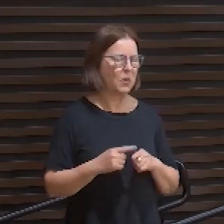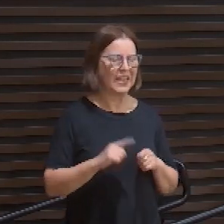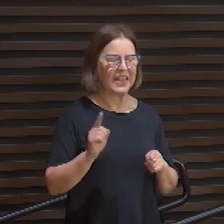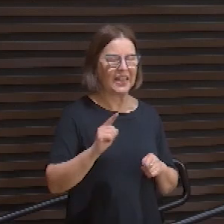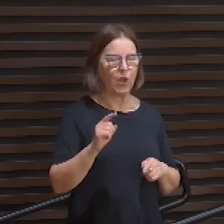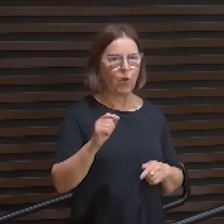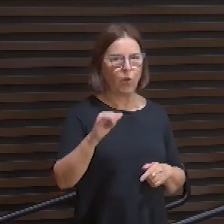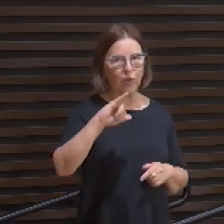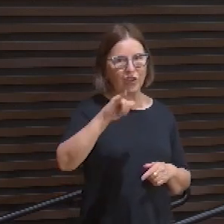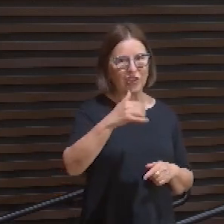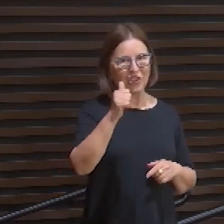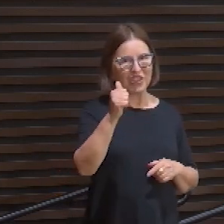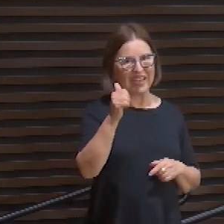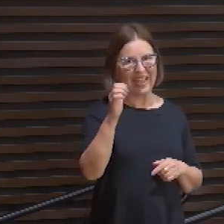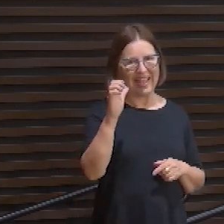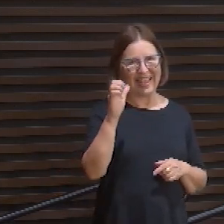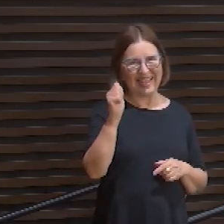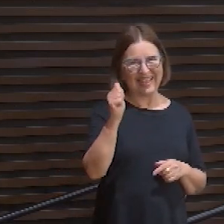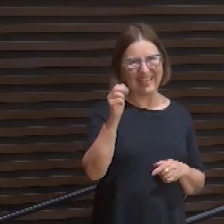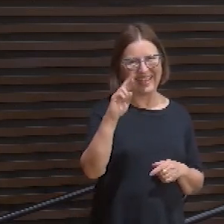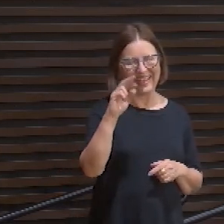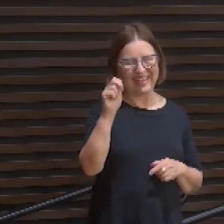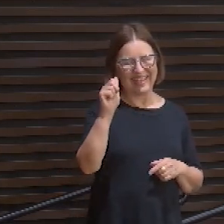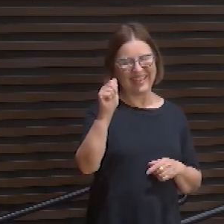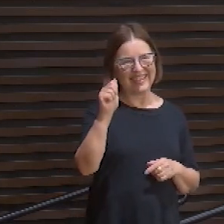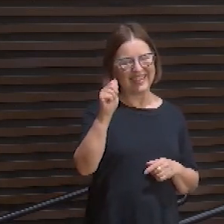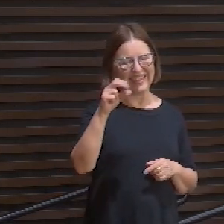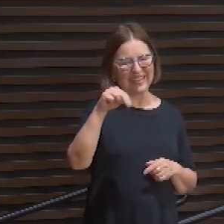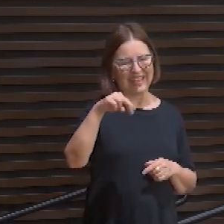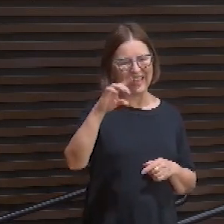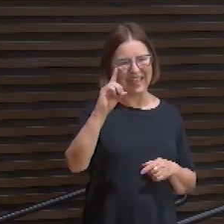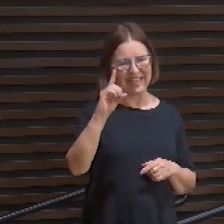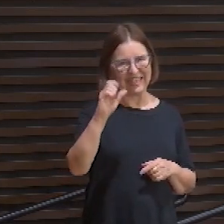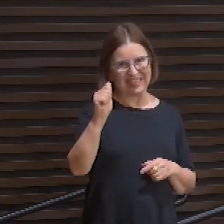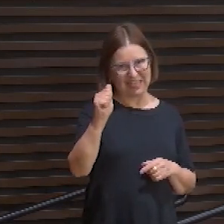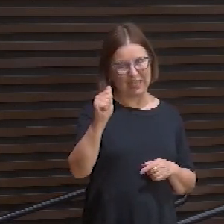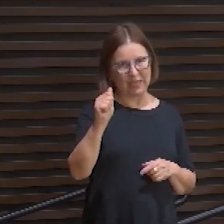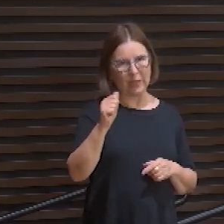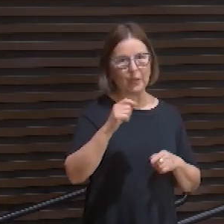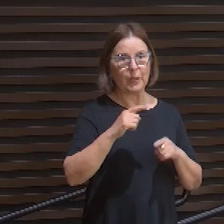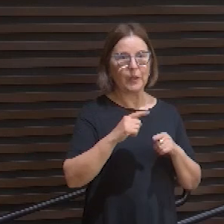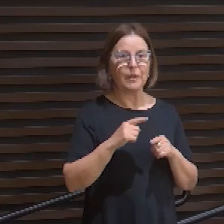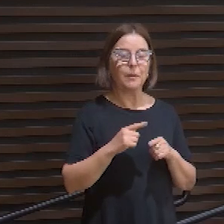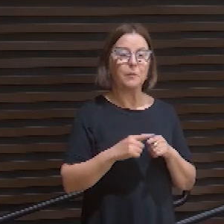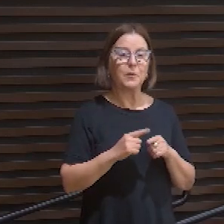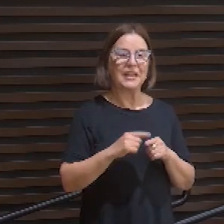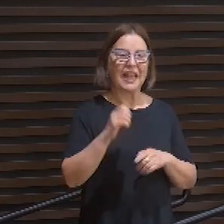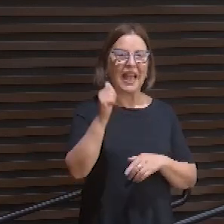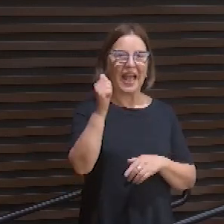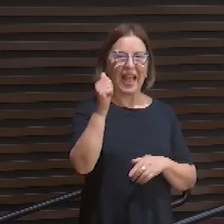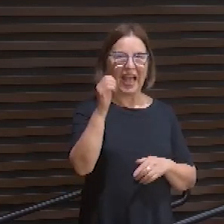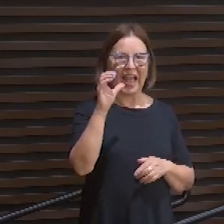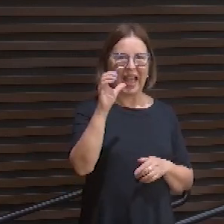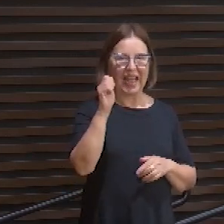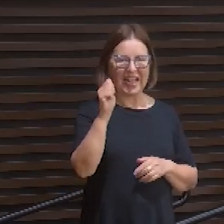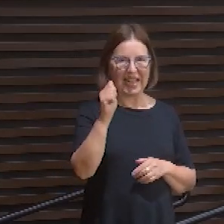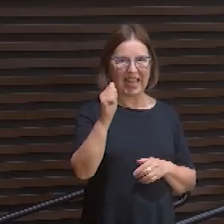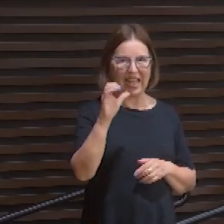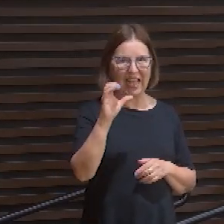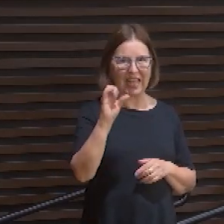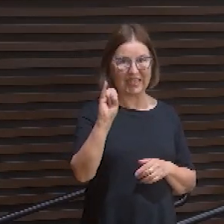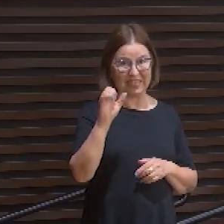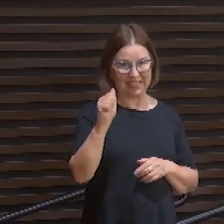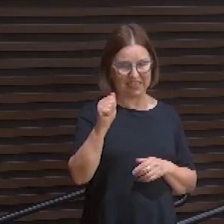jacarandá? Foi acácia. Porque é a madeira bem resistente que mostra a